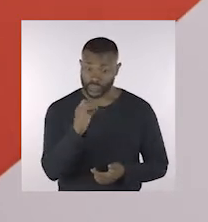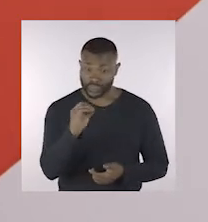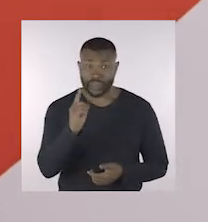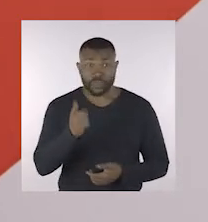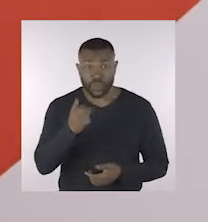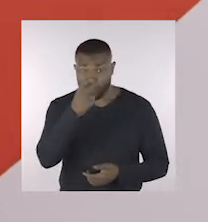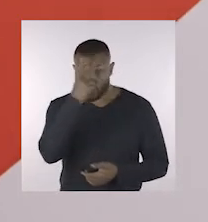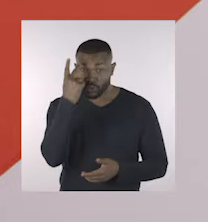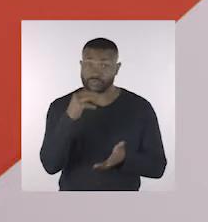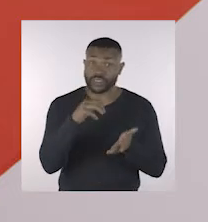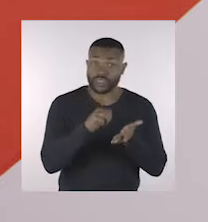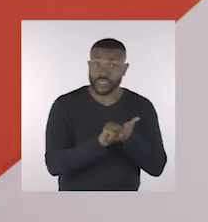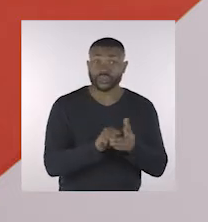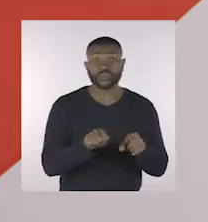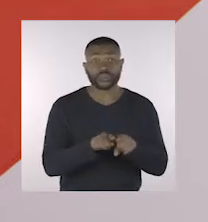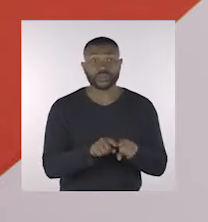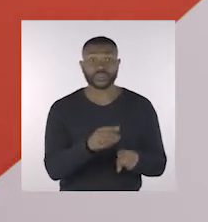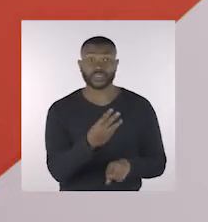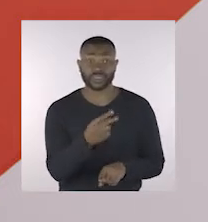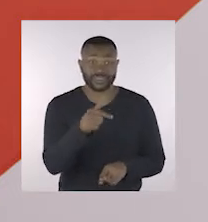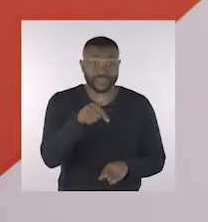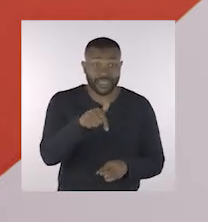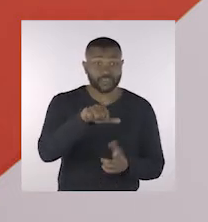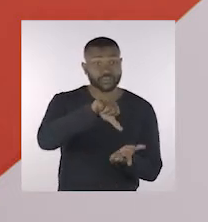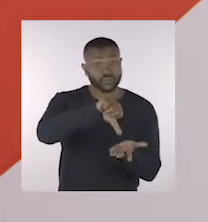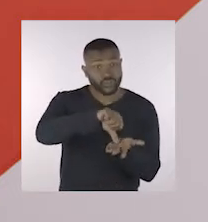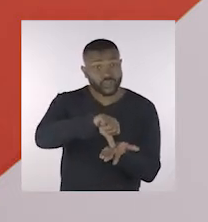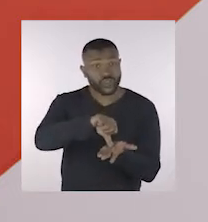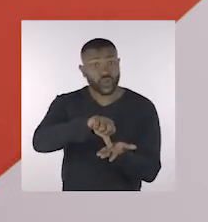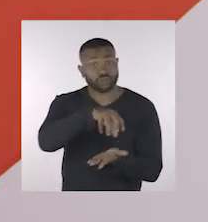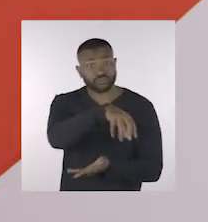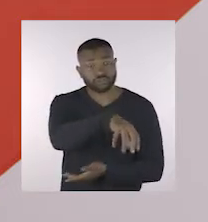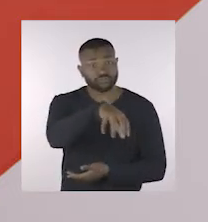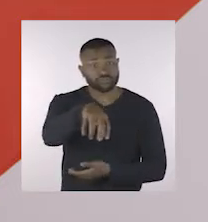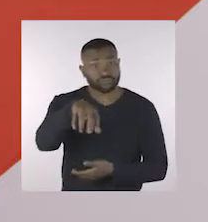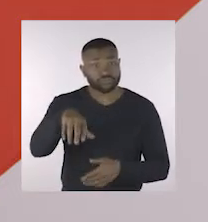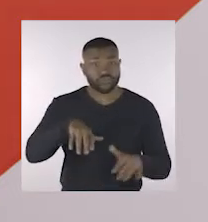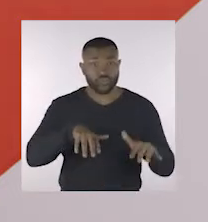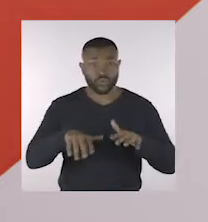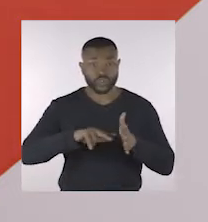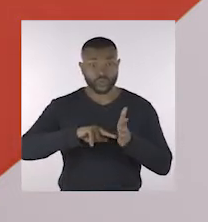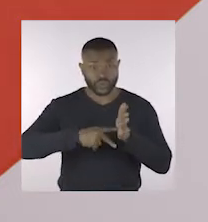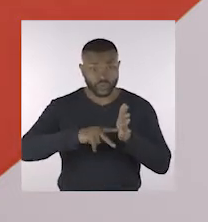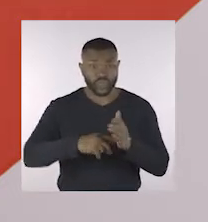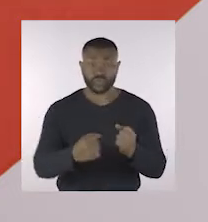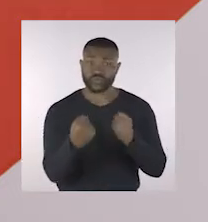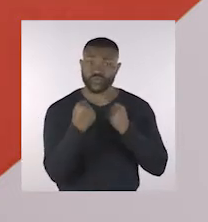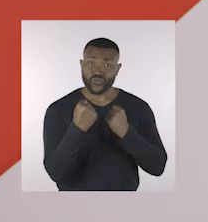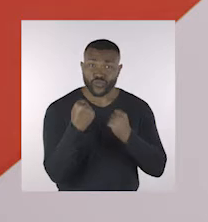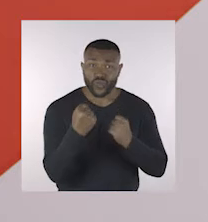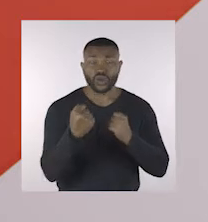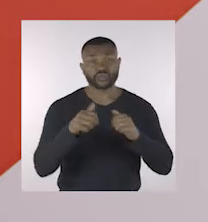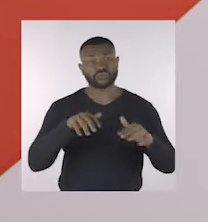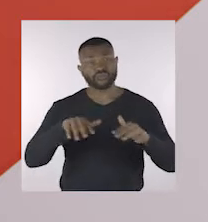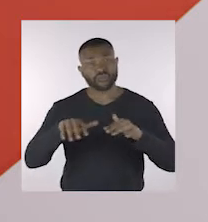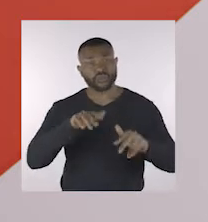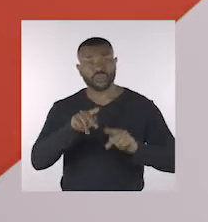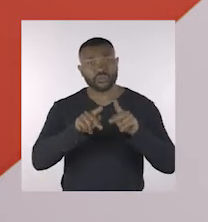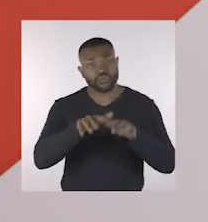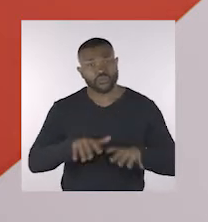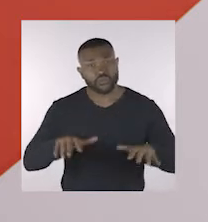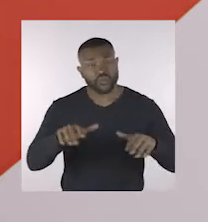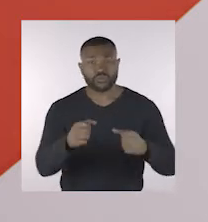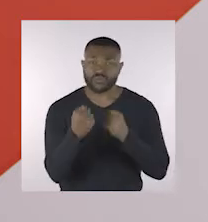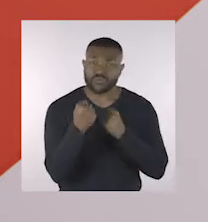180 mil filiados organizadas em 37 diretórios zonais o movimento sindical bastante forte movimento